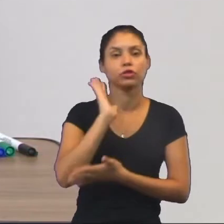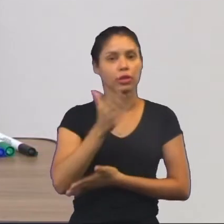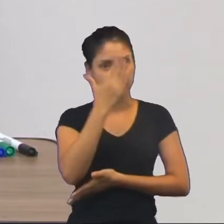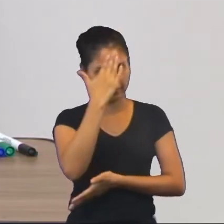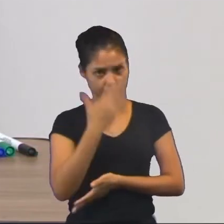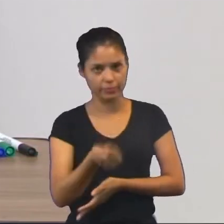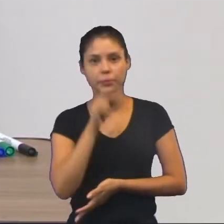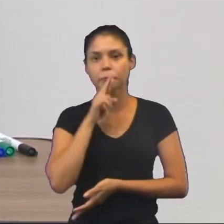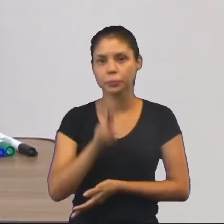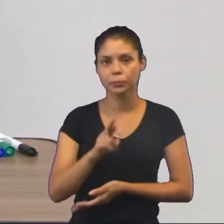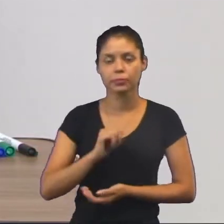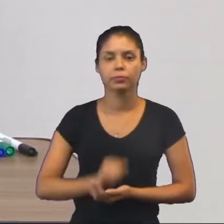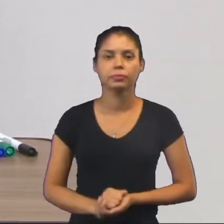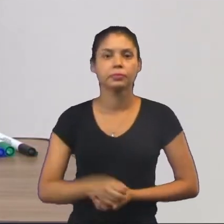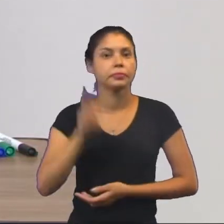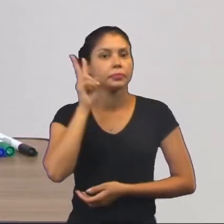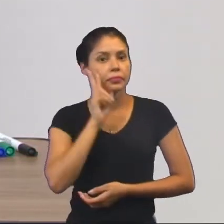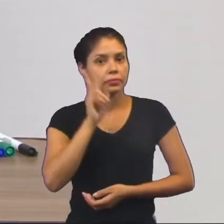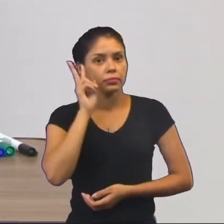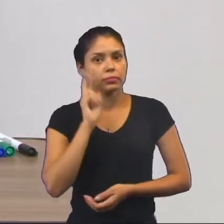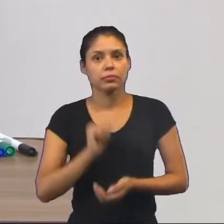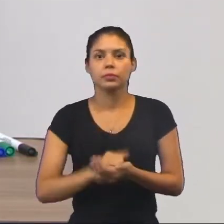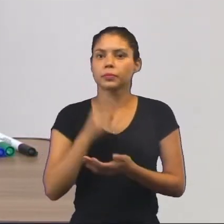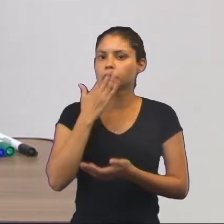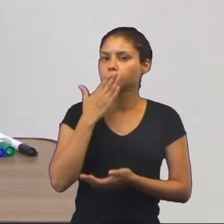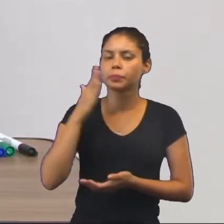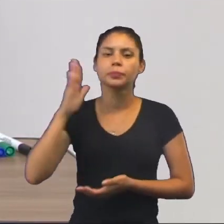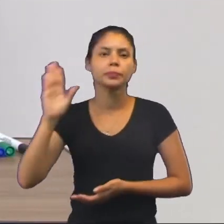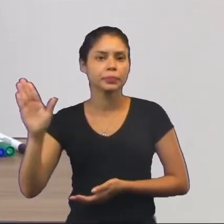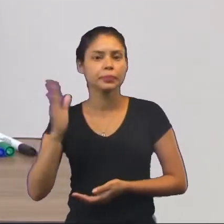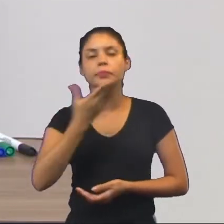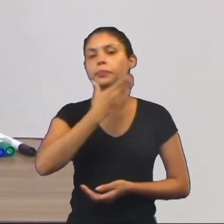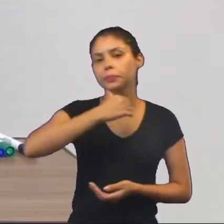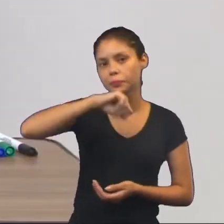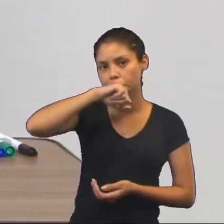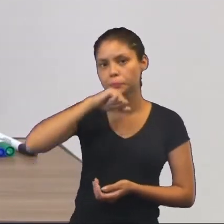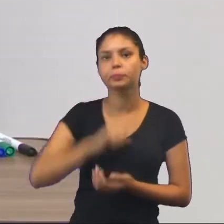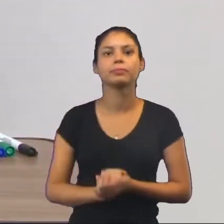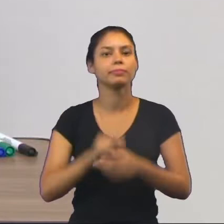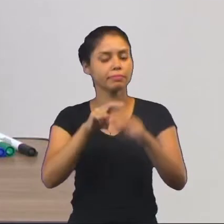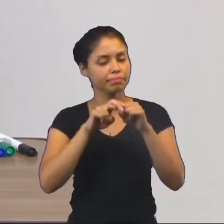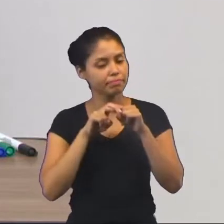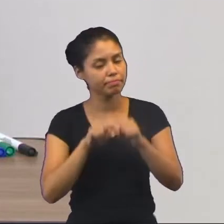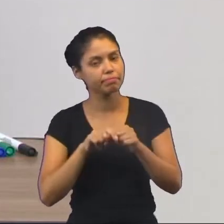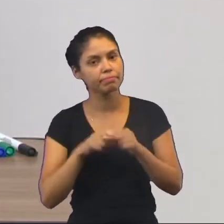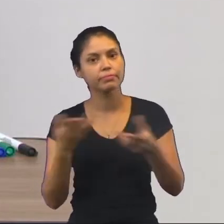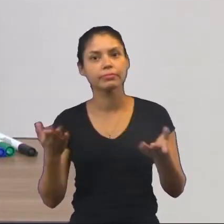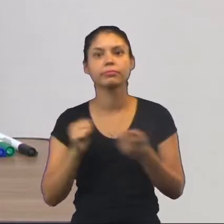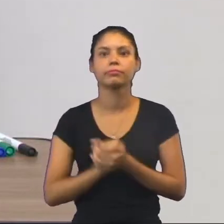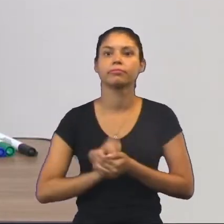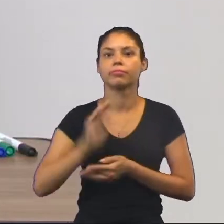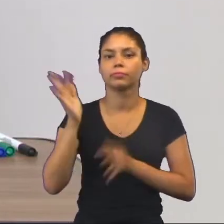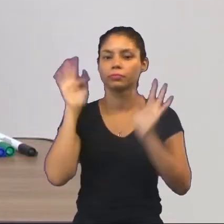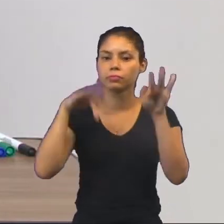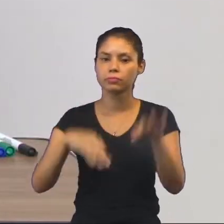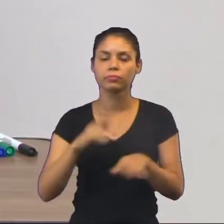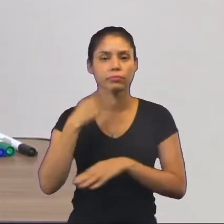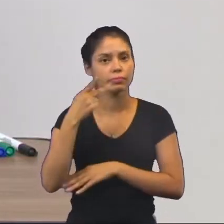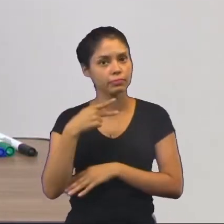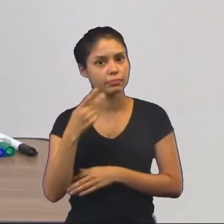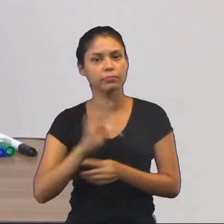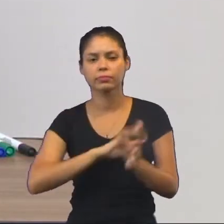já sabia a resposta. Ele lembrava da promessa feita por seu pai e é por isso que ao final de sua fala